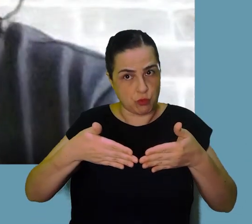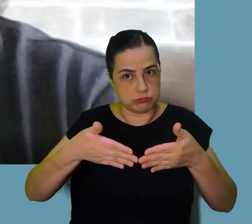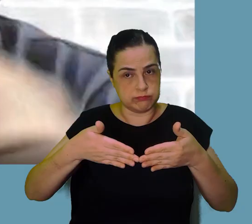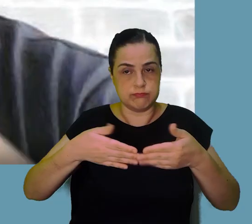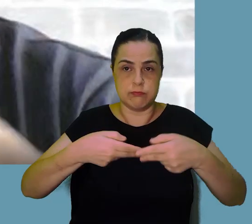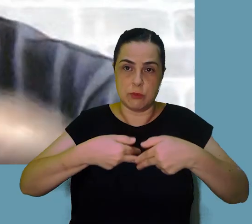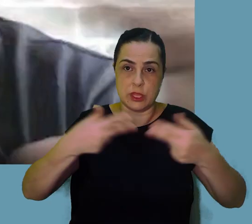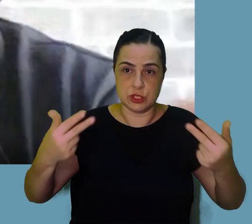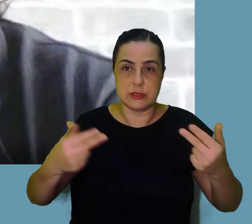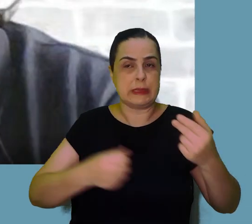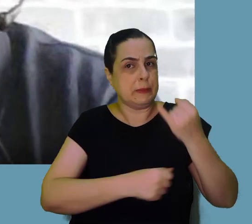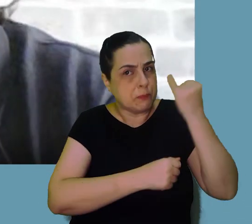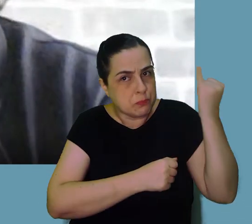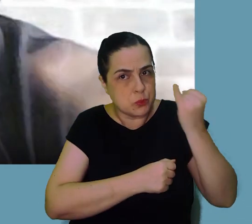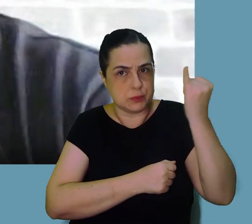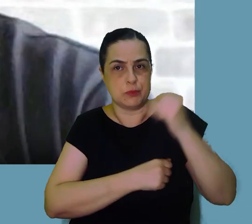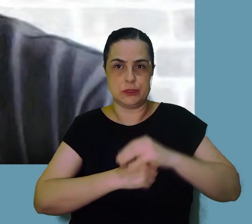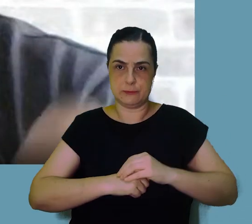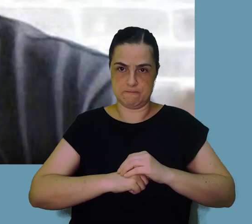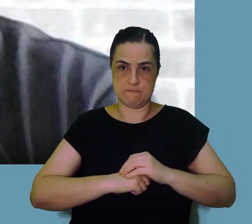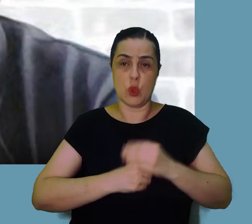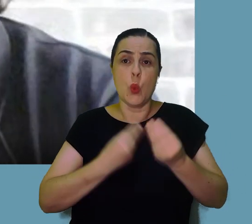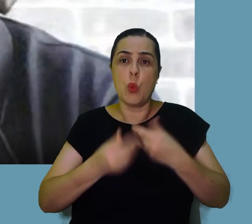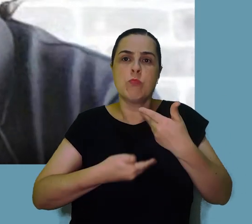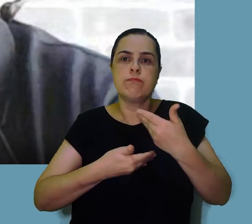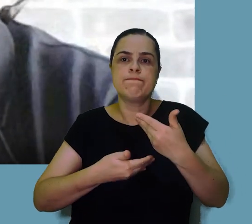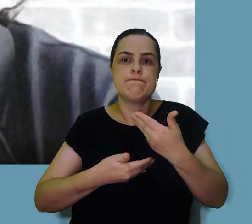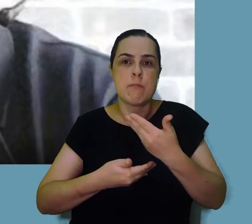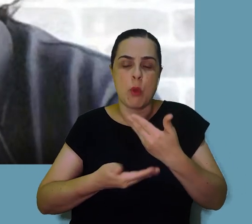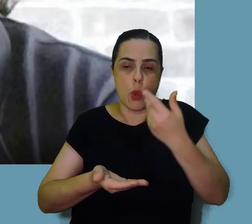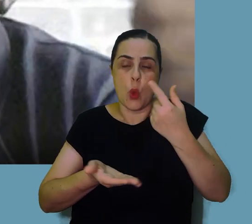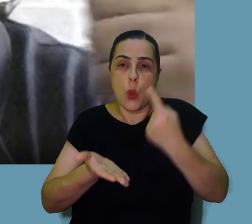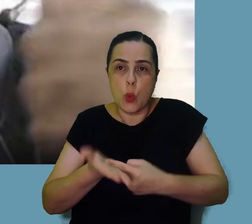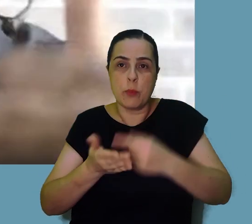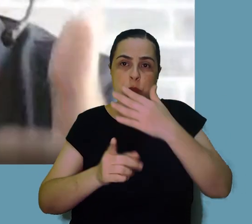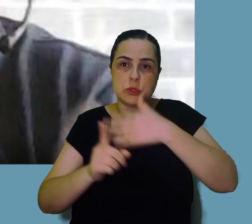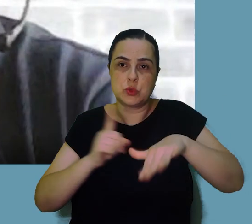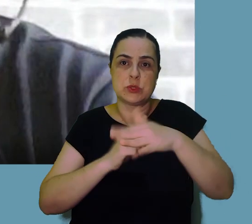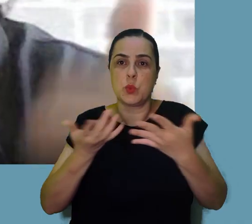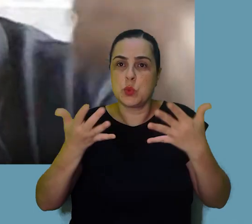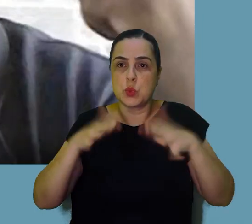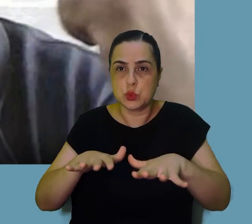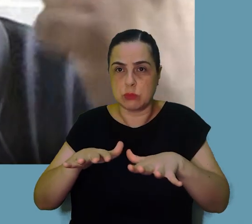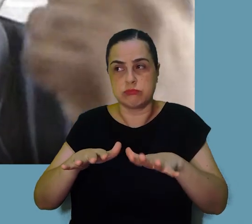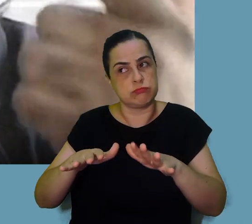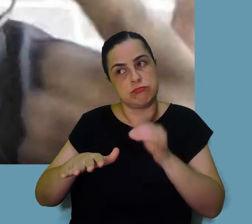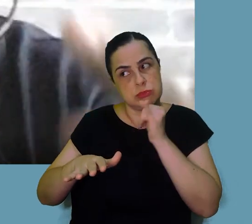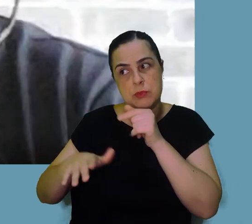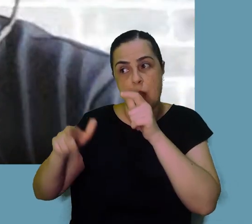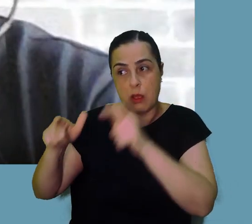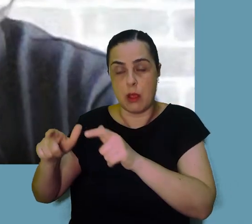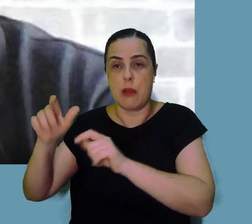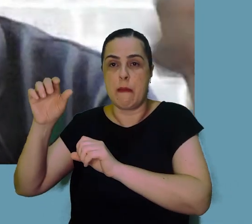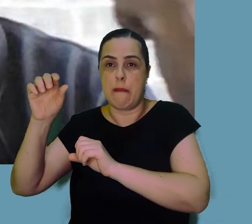Ponto. Nós não vamos avançar em relação a nenhuma agenda de inclusão, seja ela corporativa, seja ela